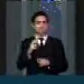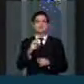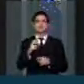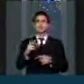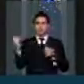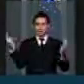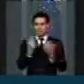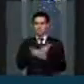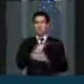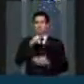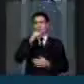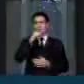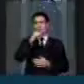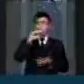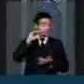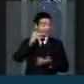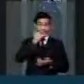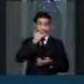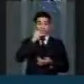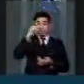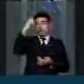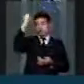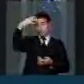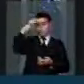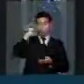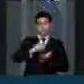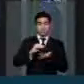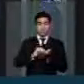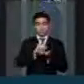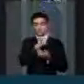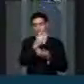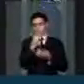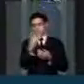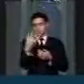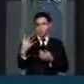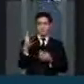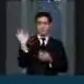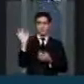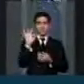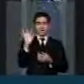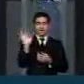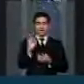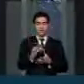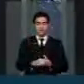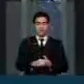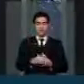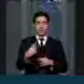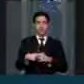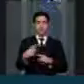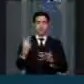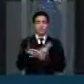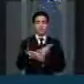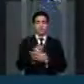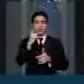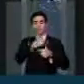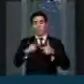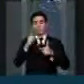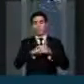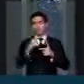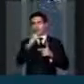durante toda a noite e madrugada dos dias 3 e 4 de fevereiro, por uma pane no